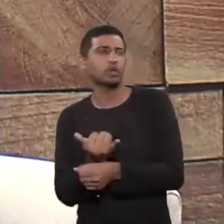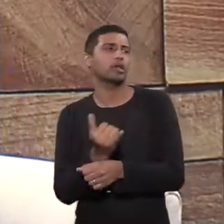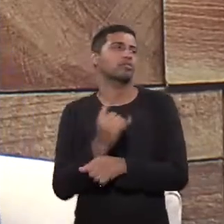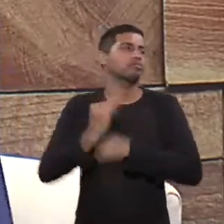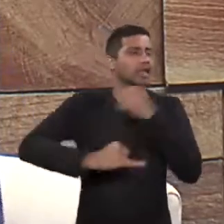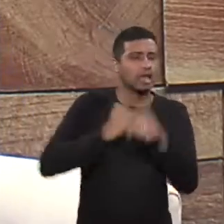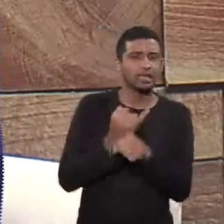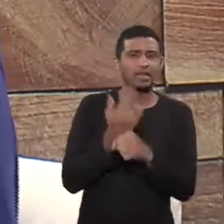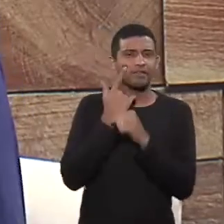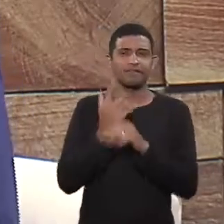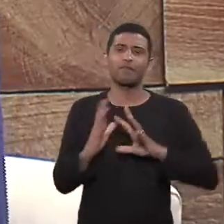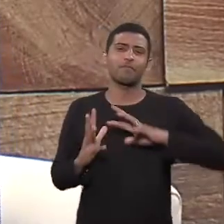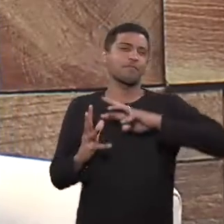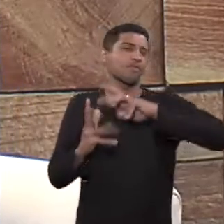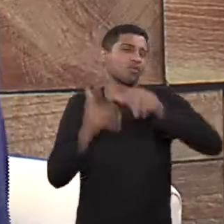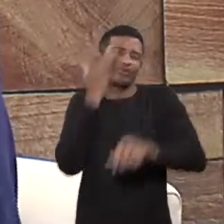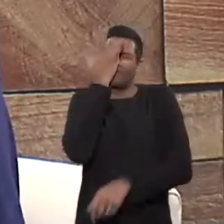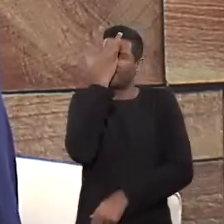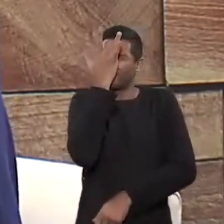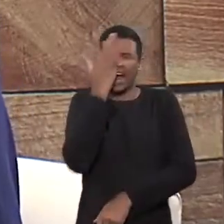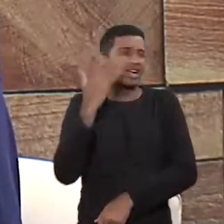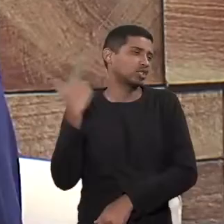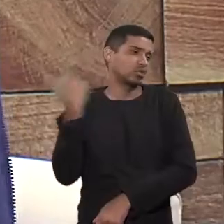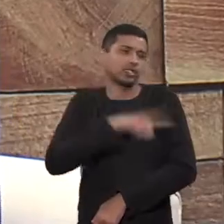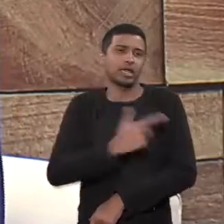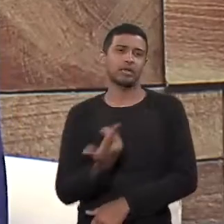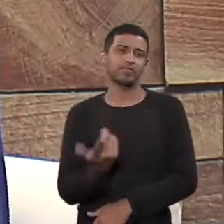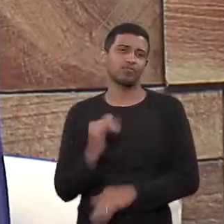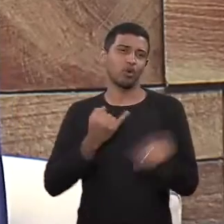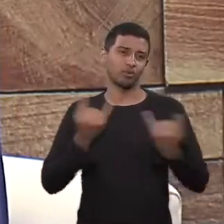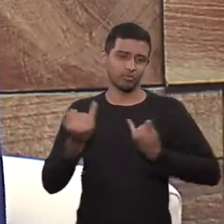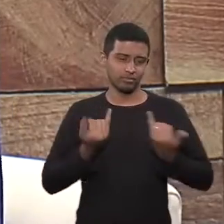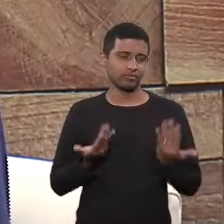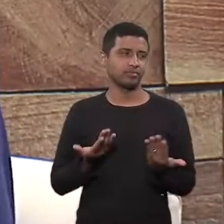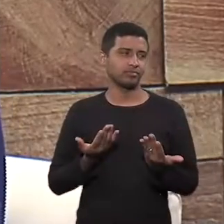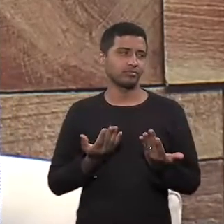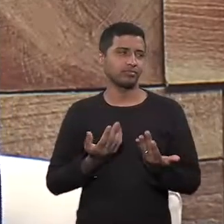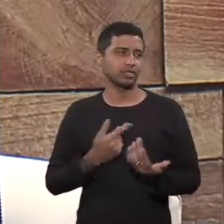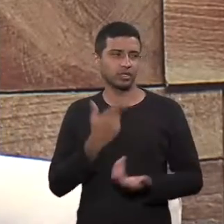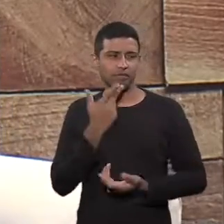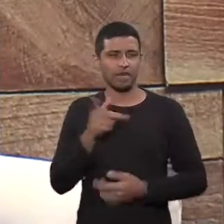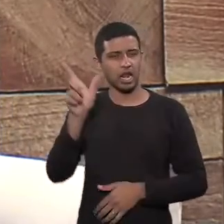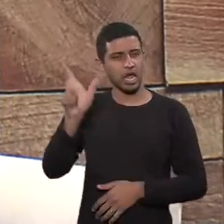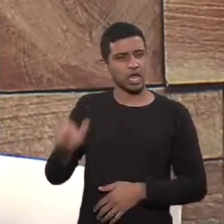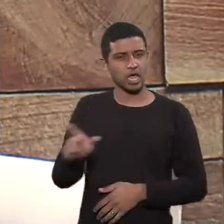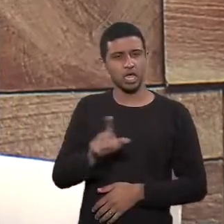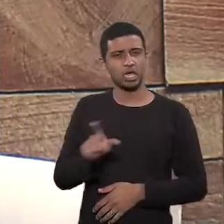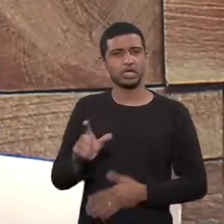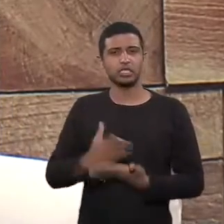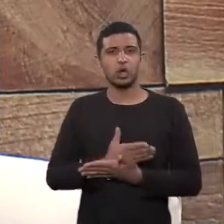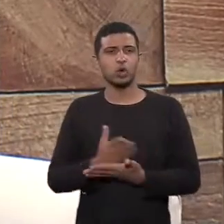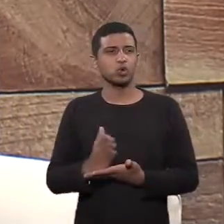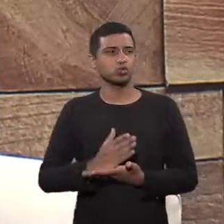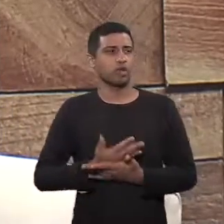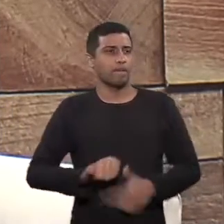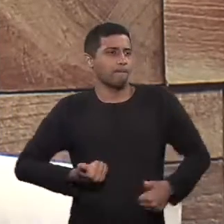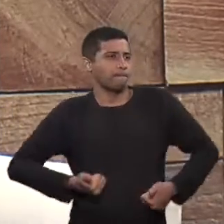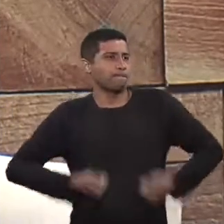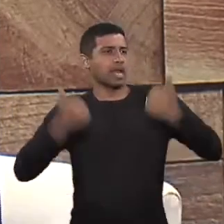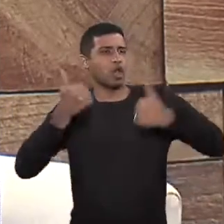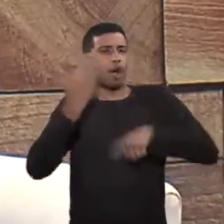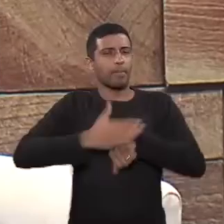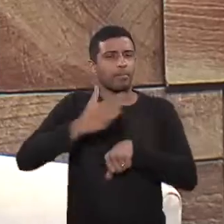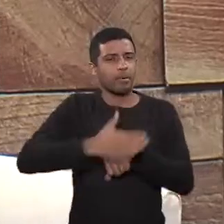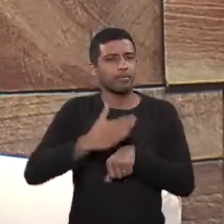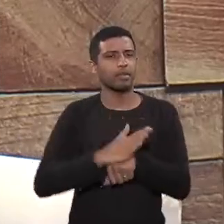YouTube, internet, enfim, o mundo é muito mais fácil. Sim. Isso quer dizer que eles ficam mais bem